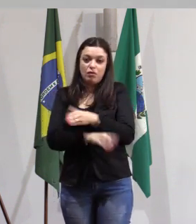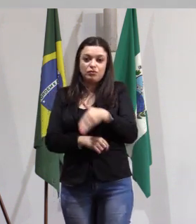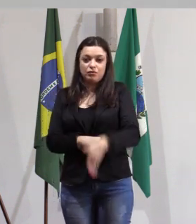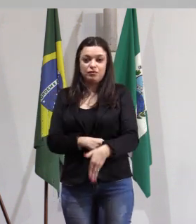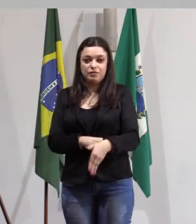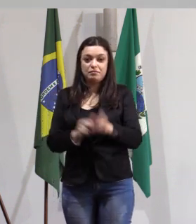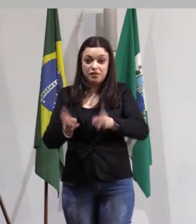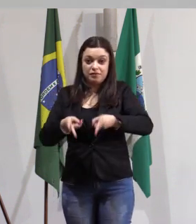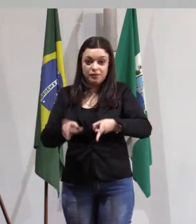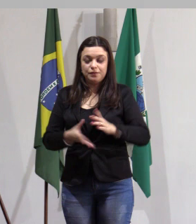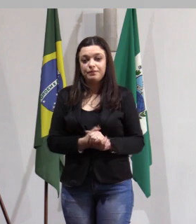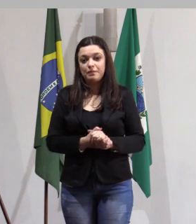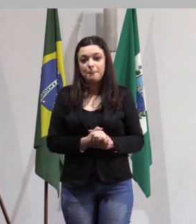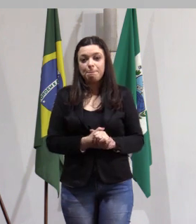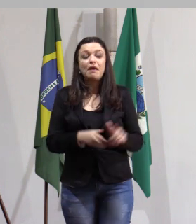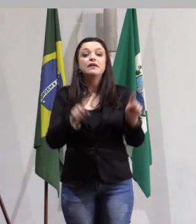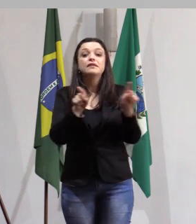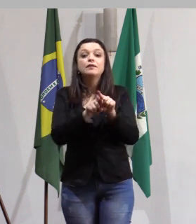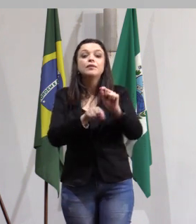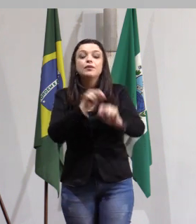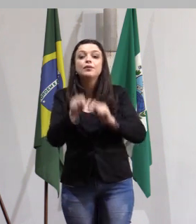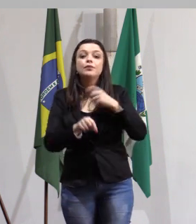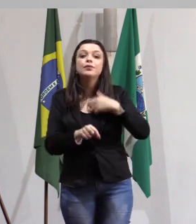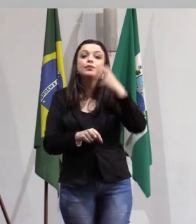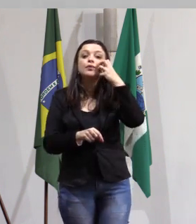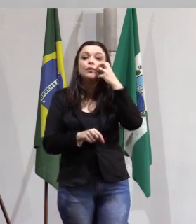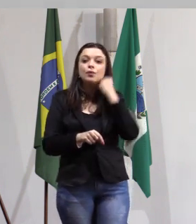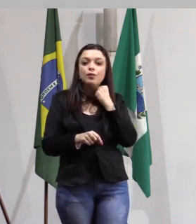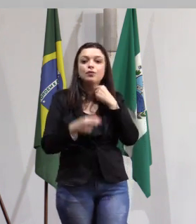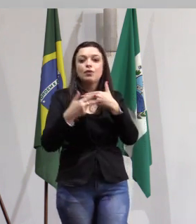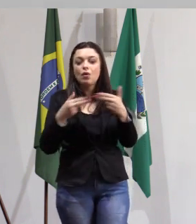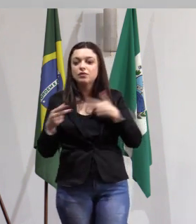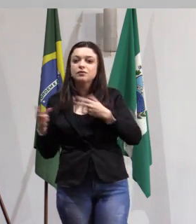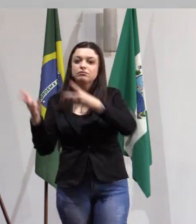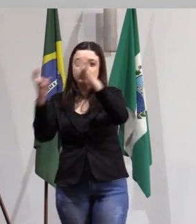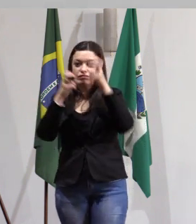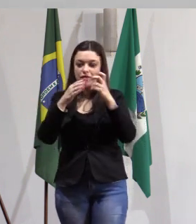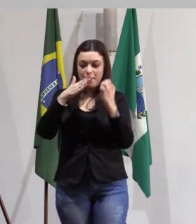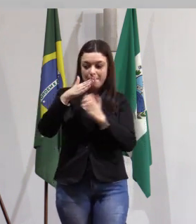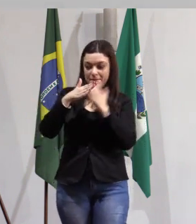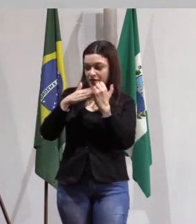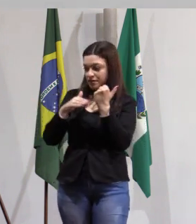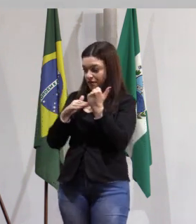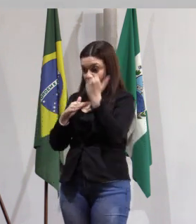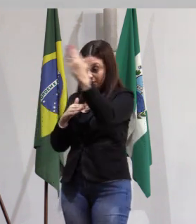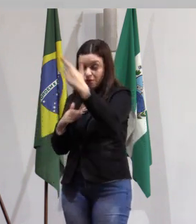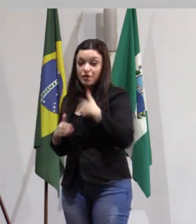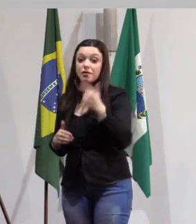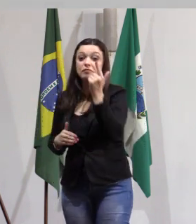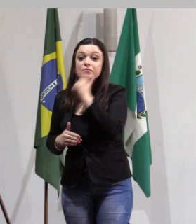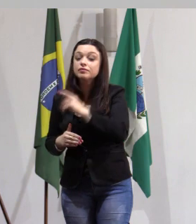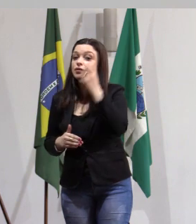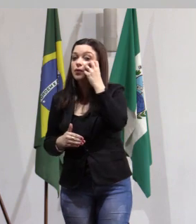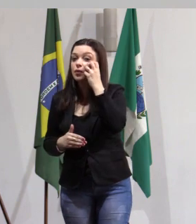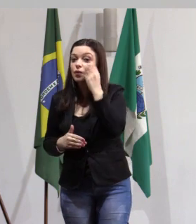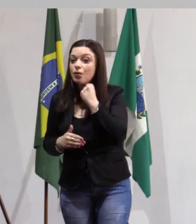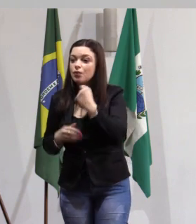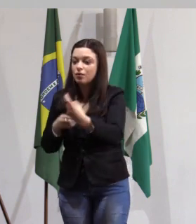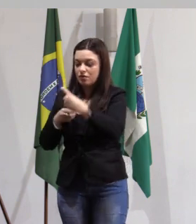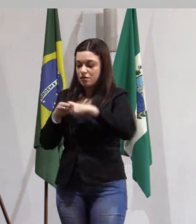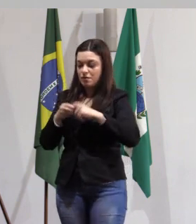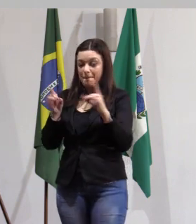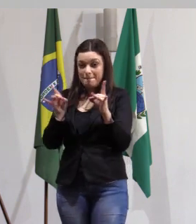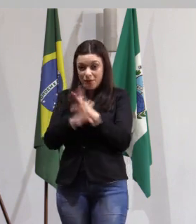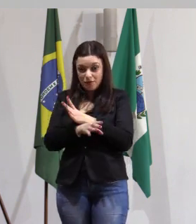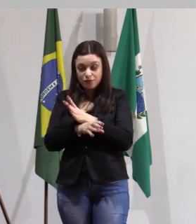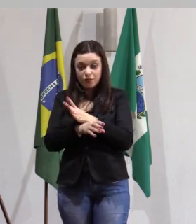A forma do retorno dos lucros auferidos pelas previstas sociedades de propósito específico, os lucros delas para as